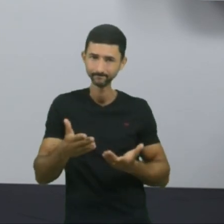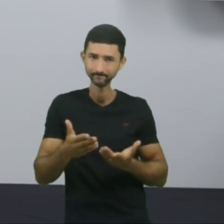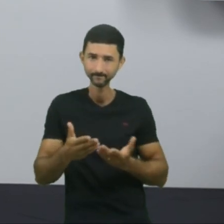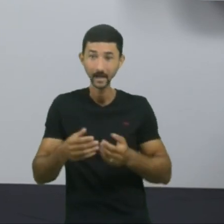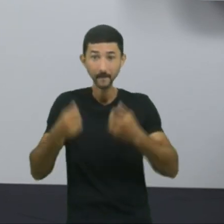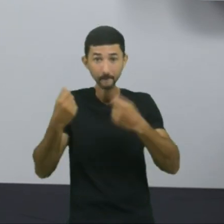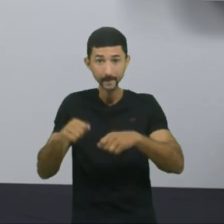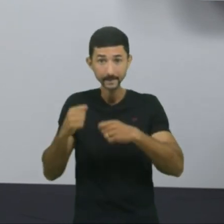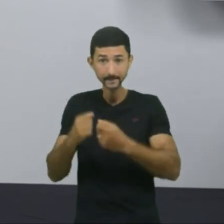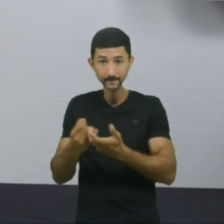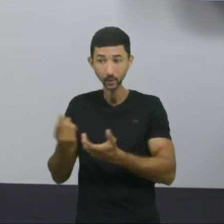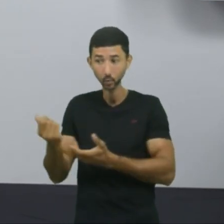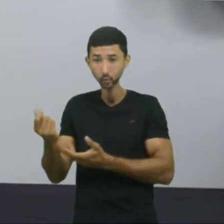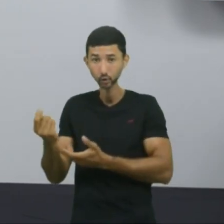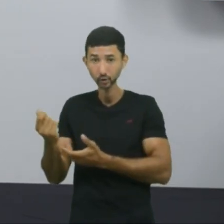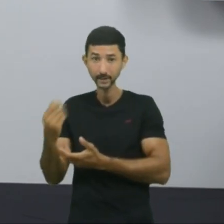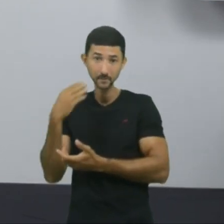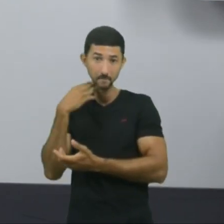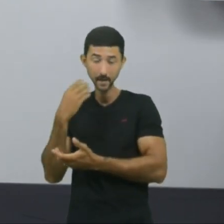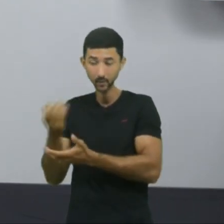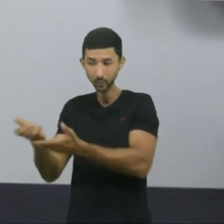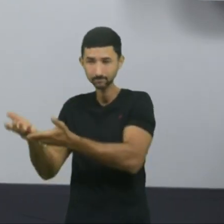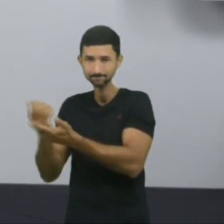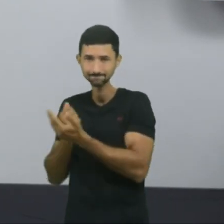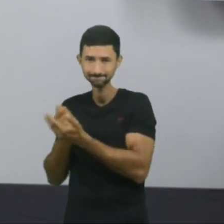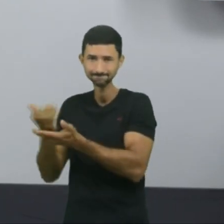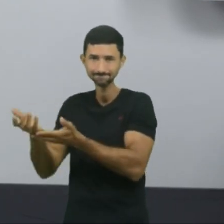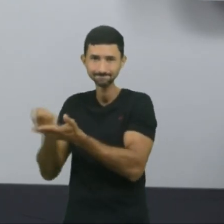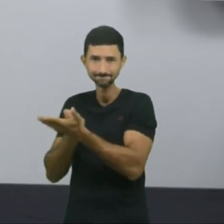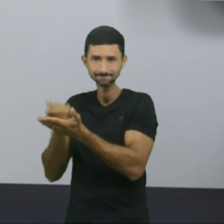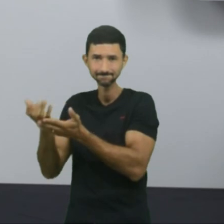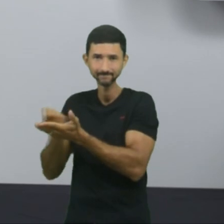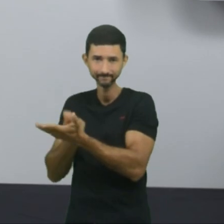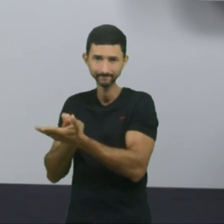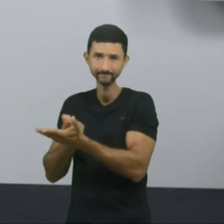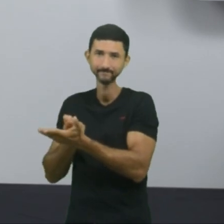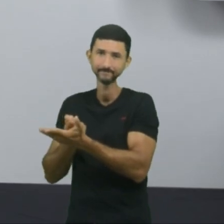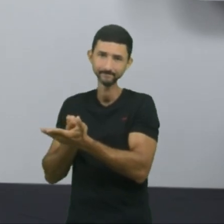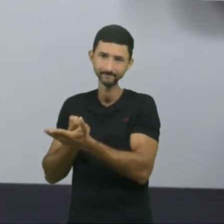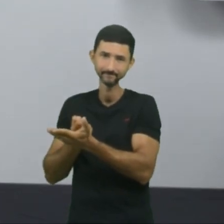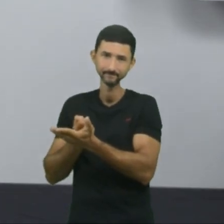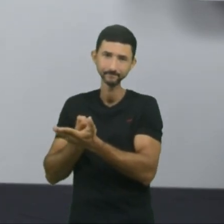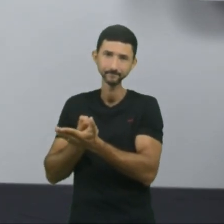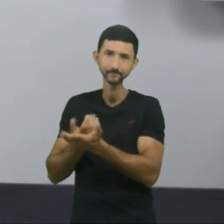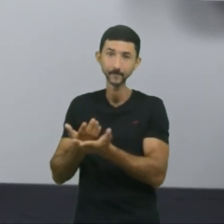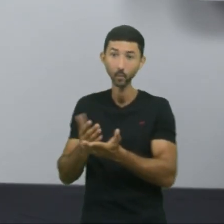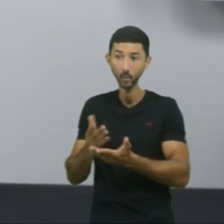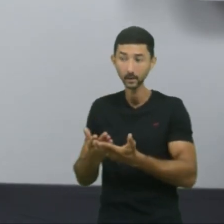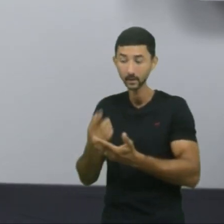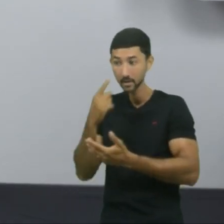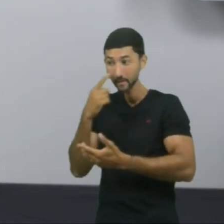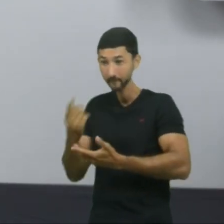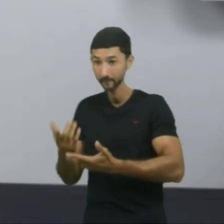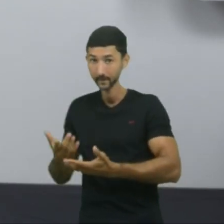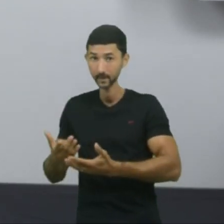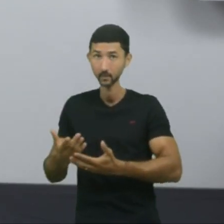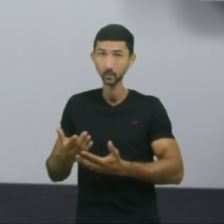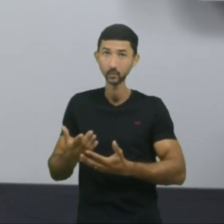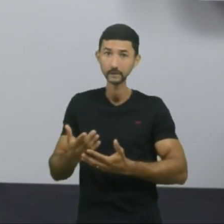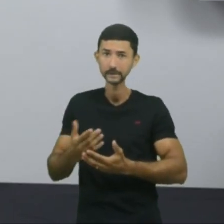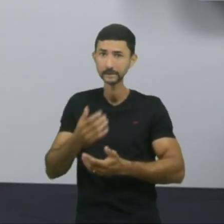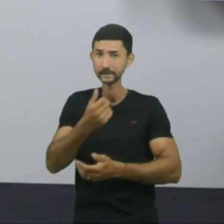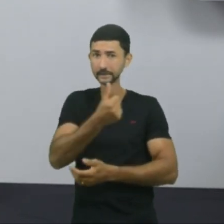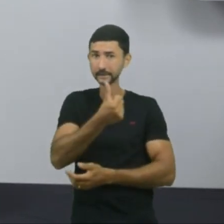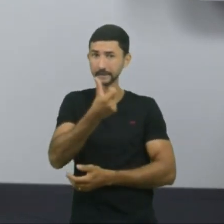ele precisou ir recorrer à conta poupança dele. Quando ele chegou lá, que ele viu, ele tinha